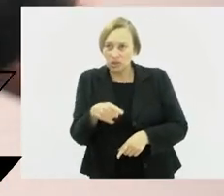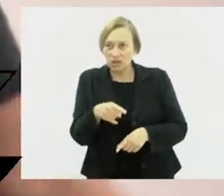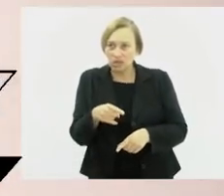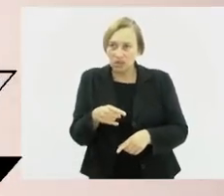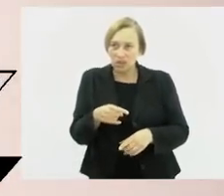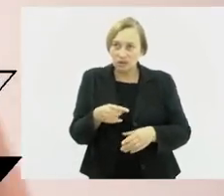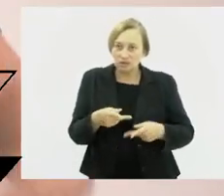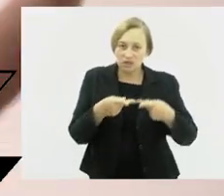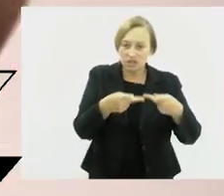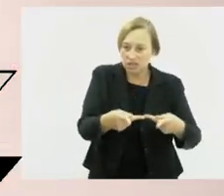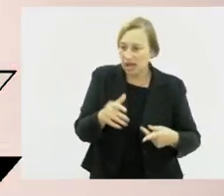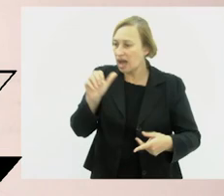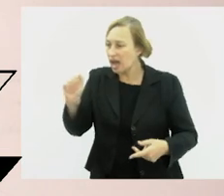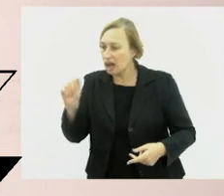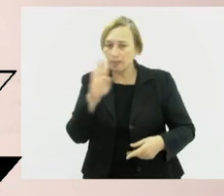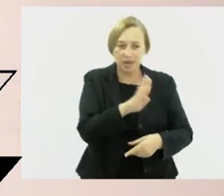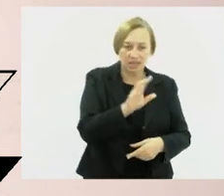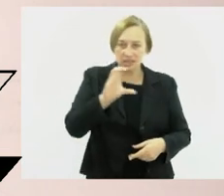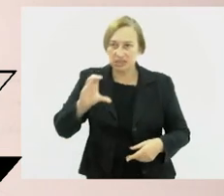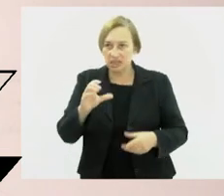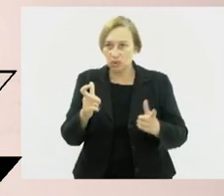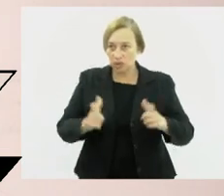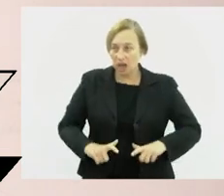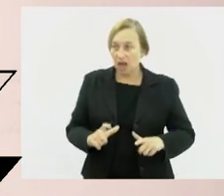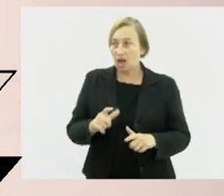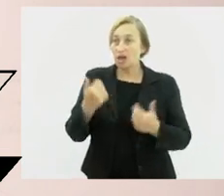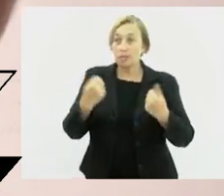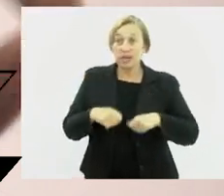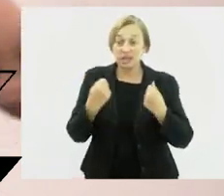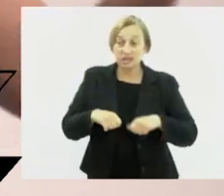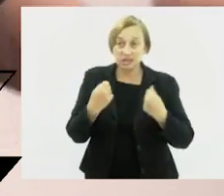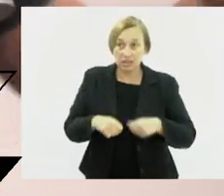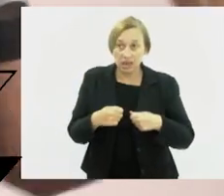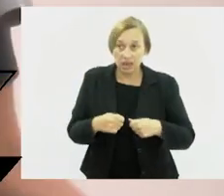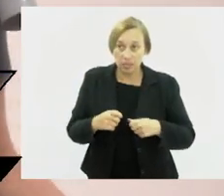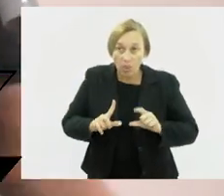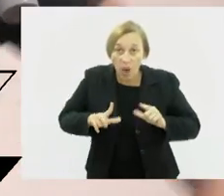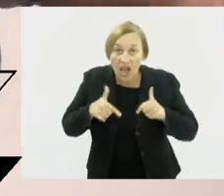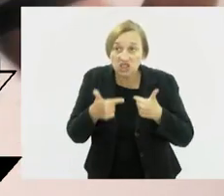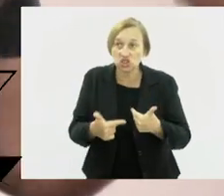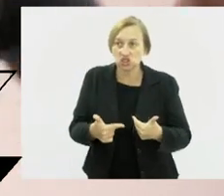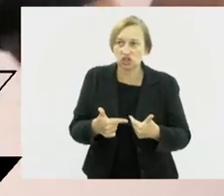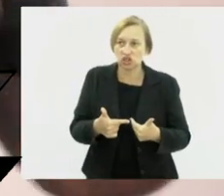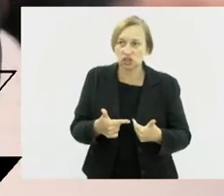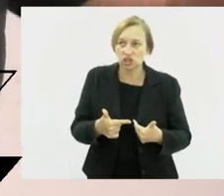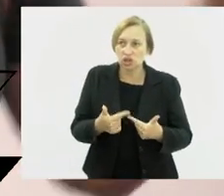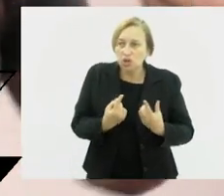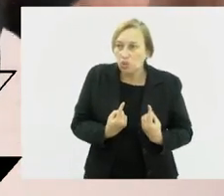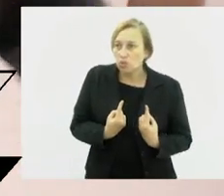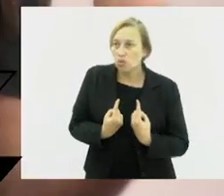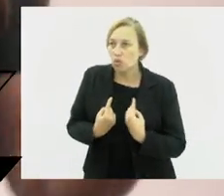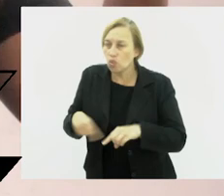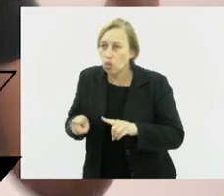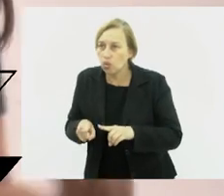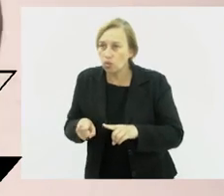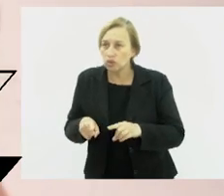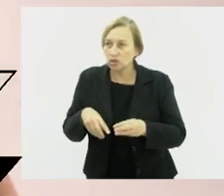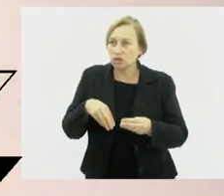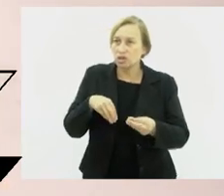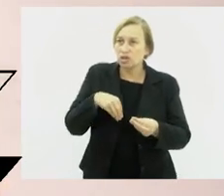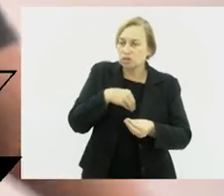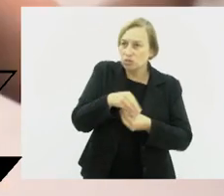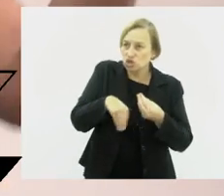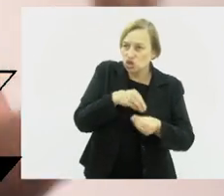C. Precisamos, a princípio, eu vou sempre bater nessa tecla, combater a cruza de fundo de